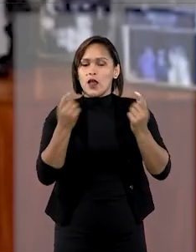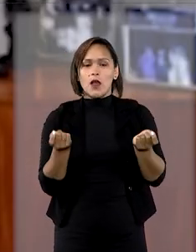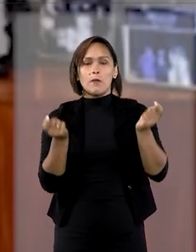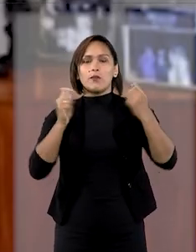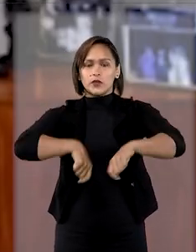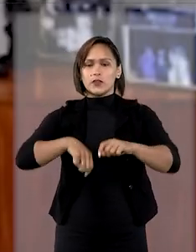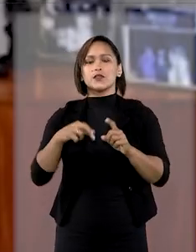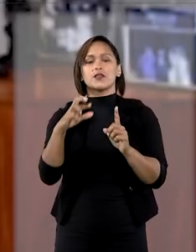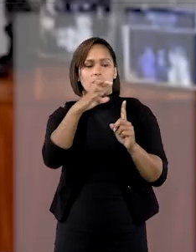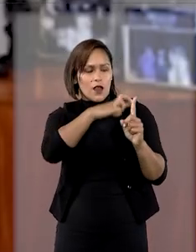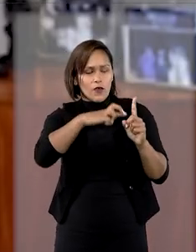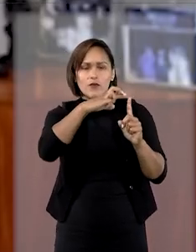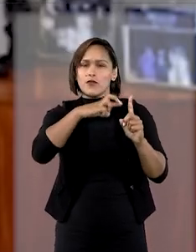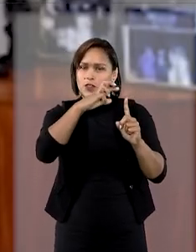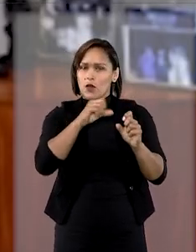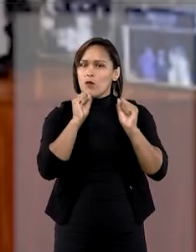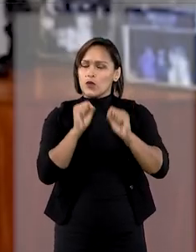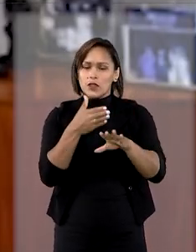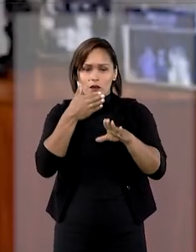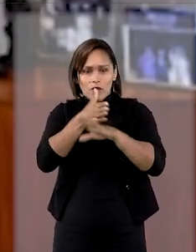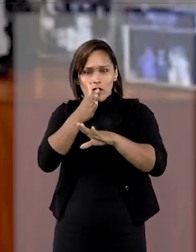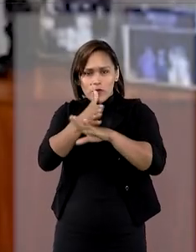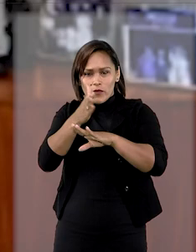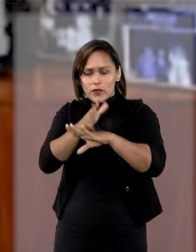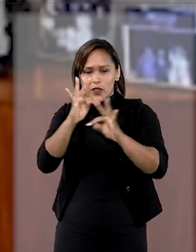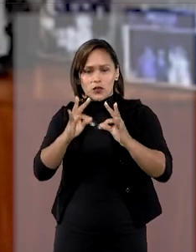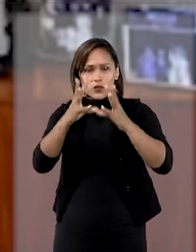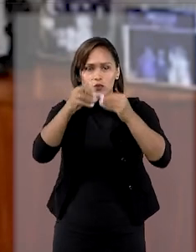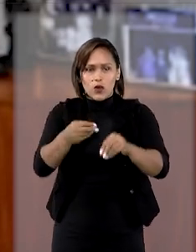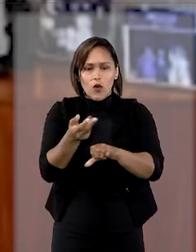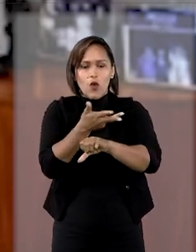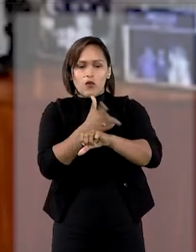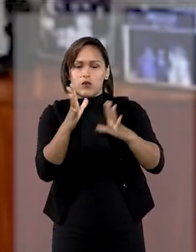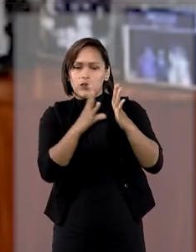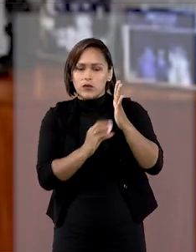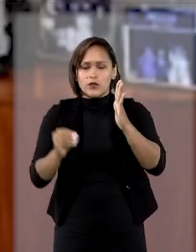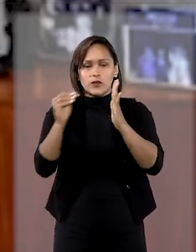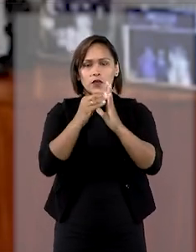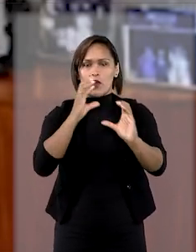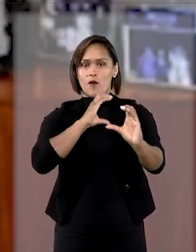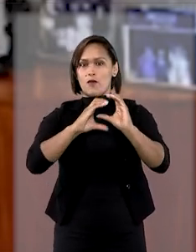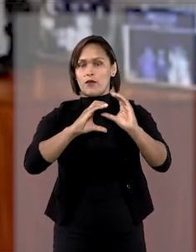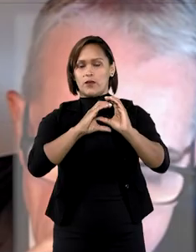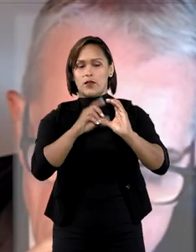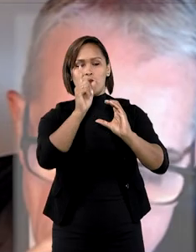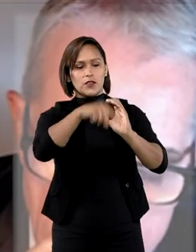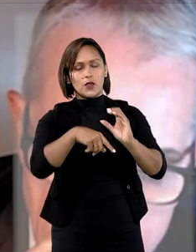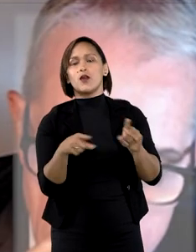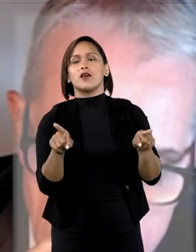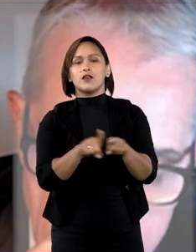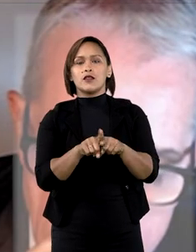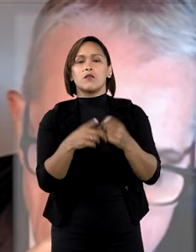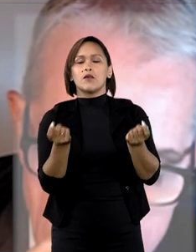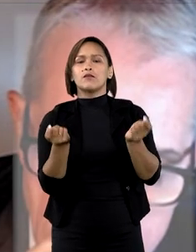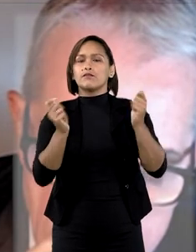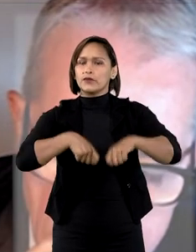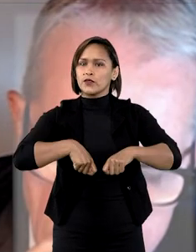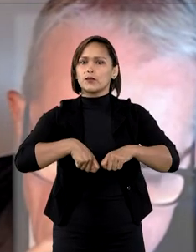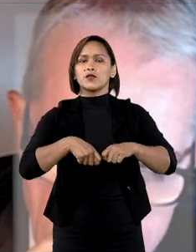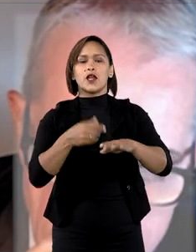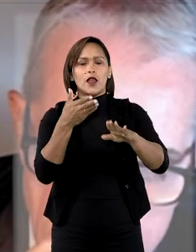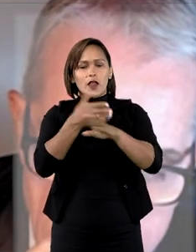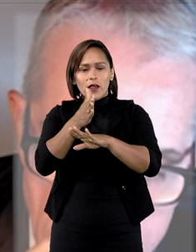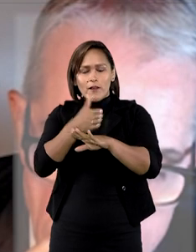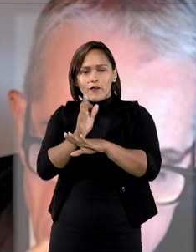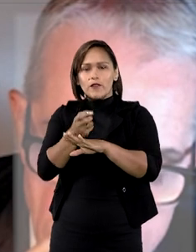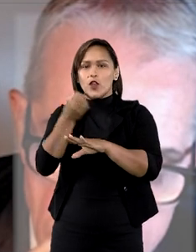aos investigadores, de fato, o acesso irrestrito a todo o conteúdo das comunicações, inclusive com a possibilidade de